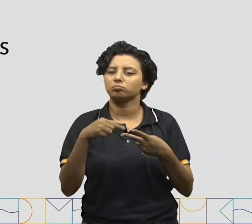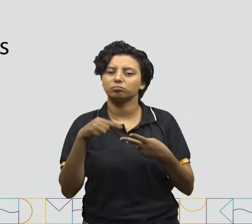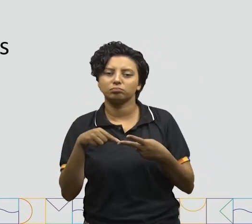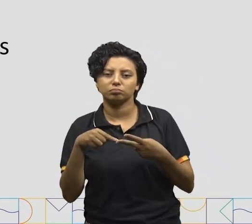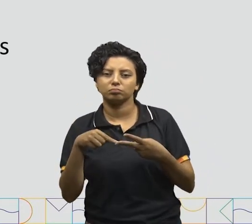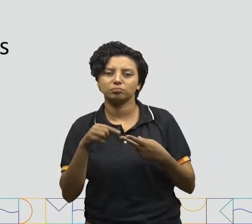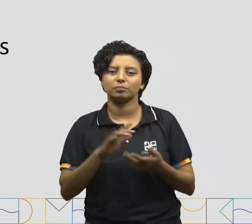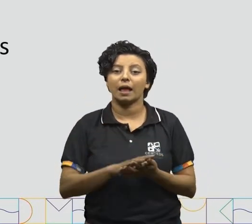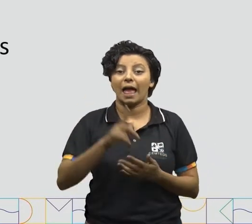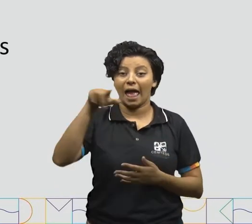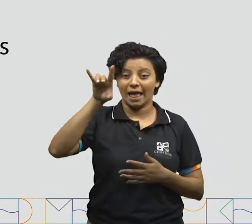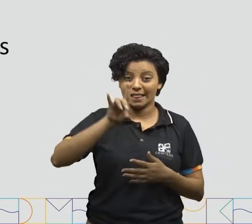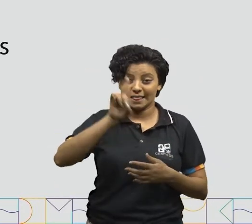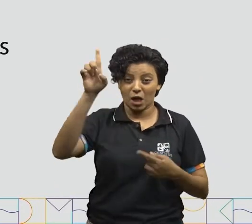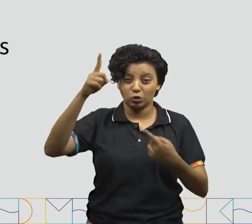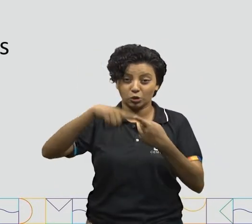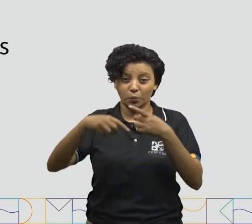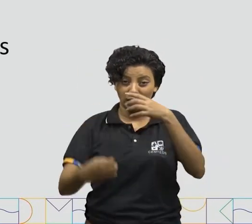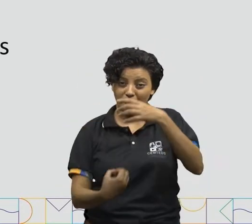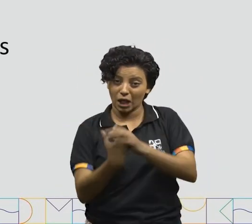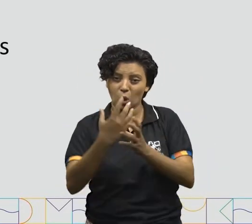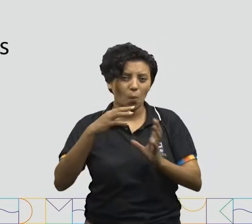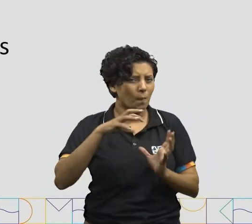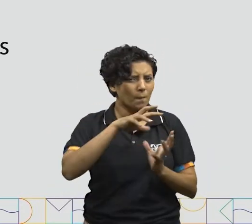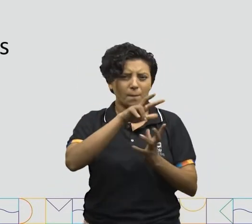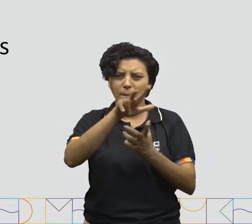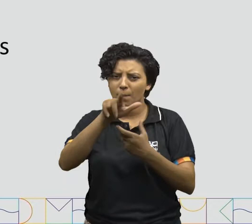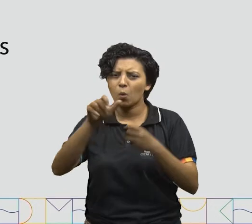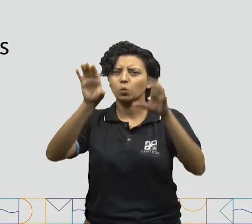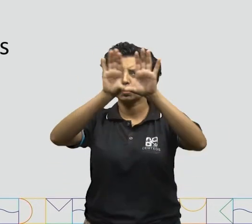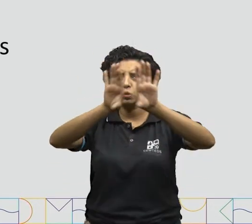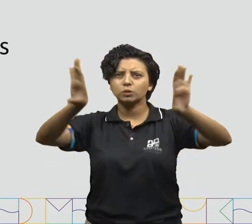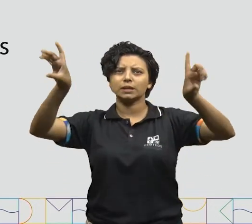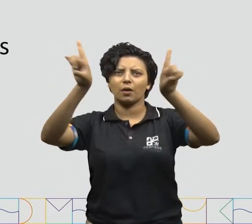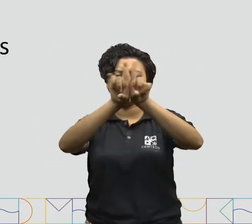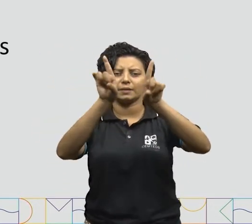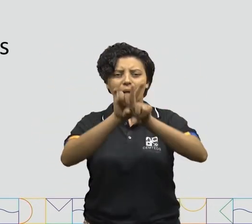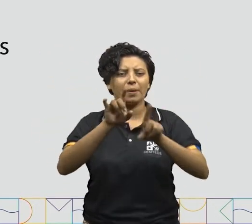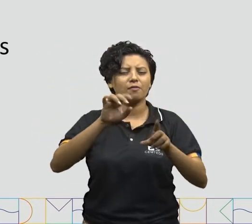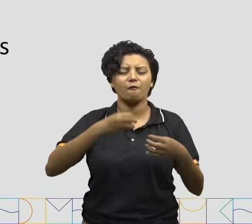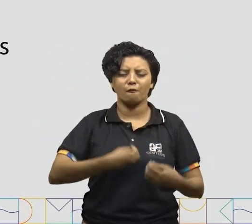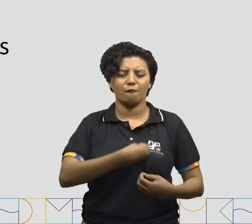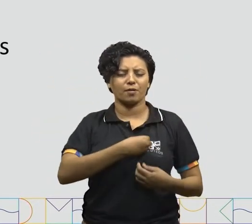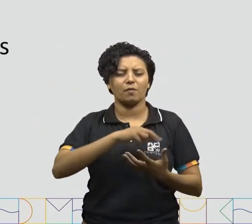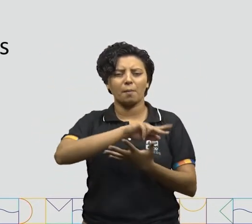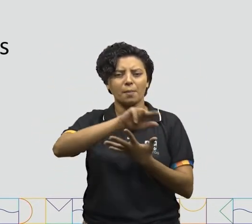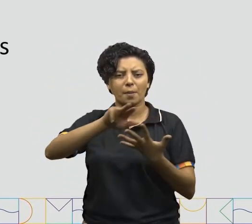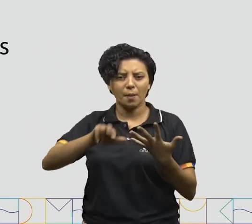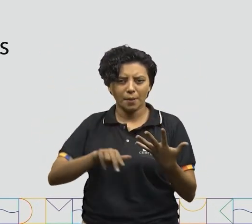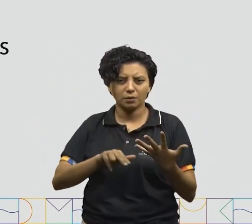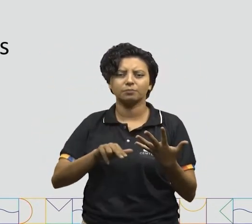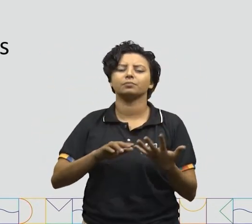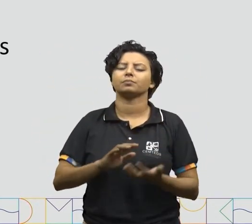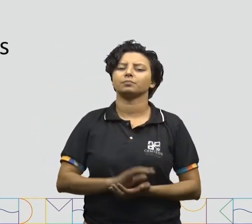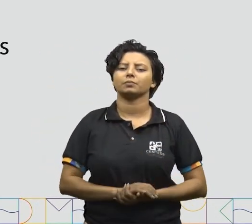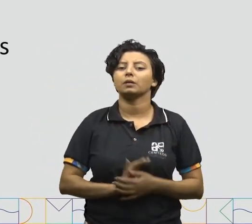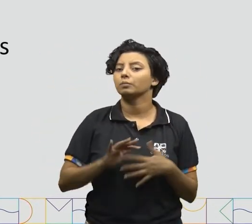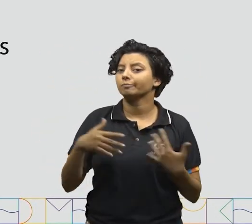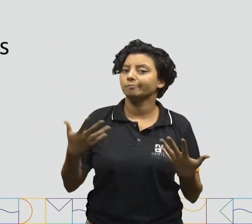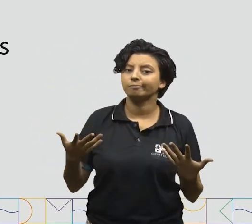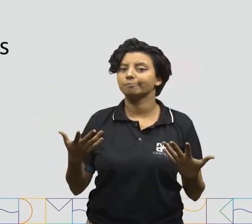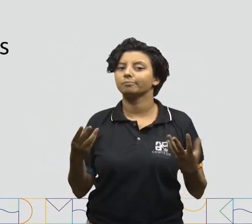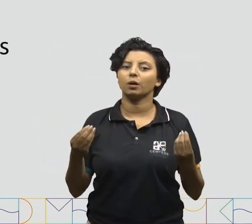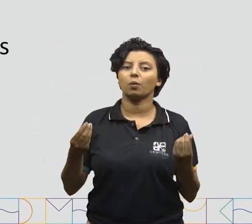hein? É o Deus criador do mundo, do céu e dos seres vivos para os